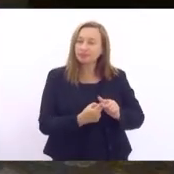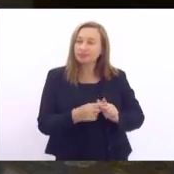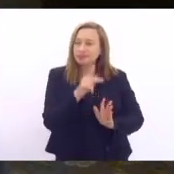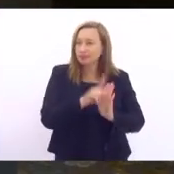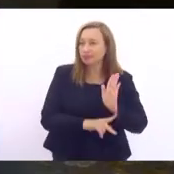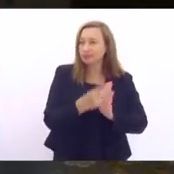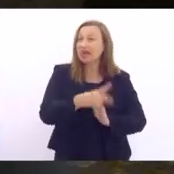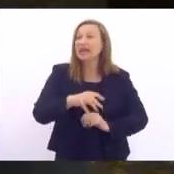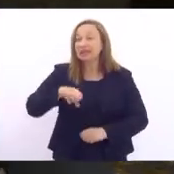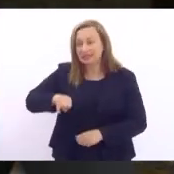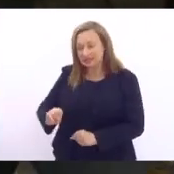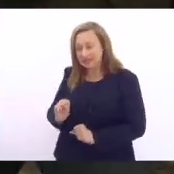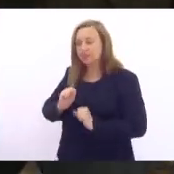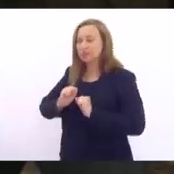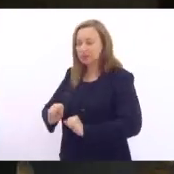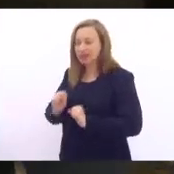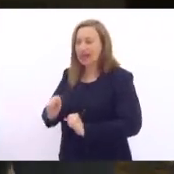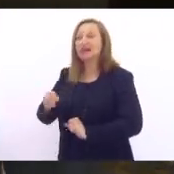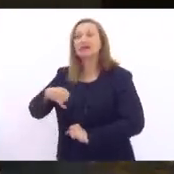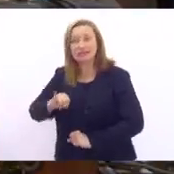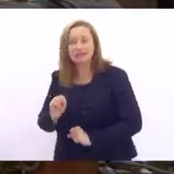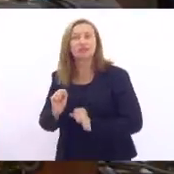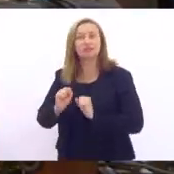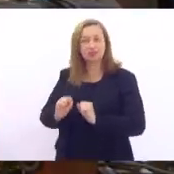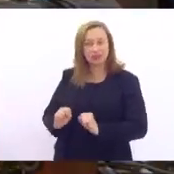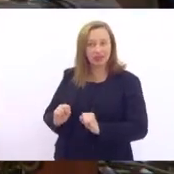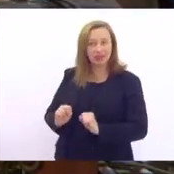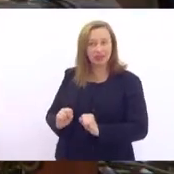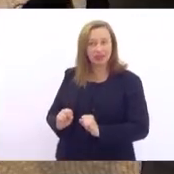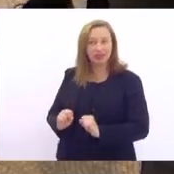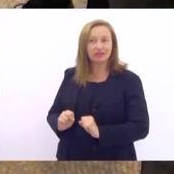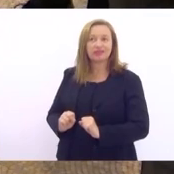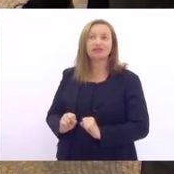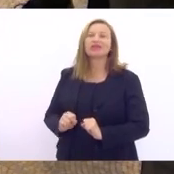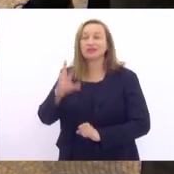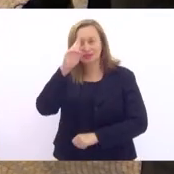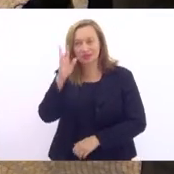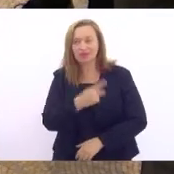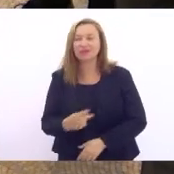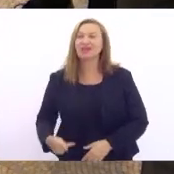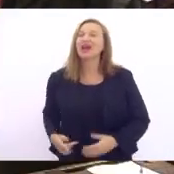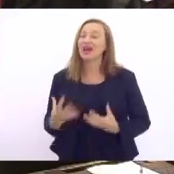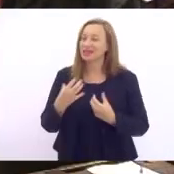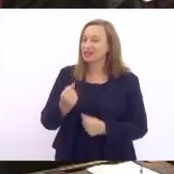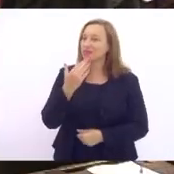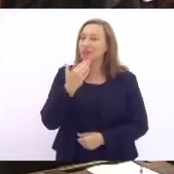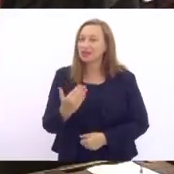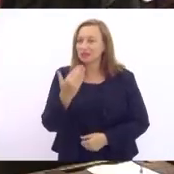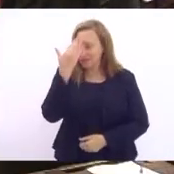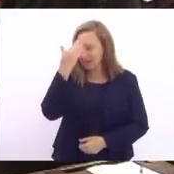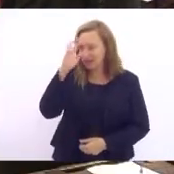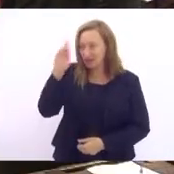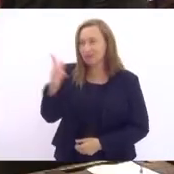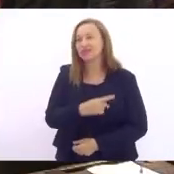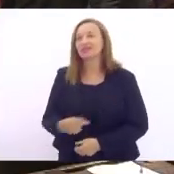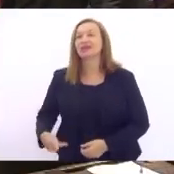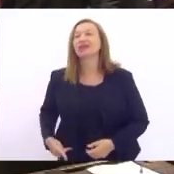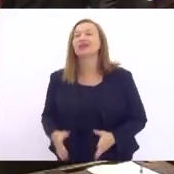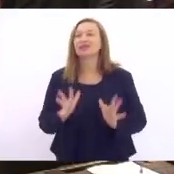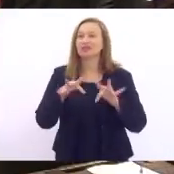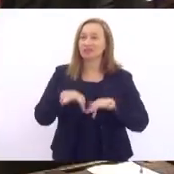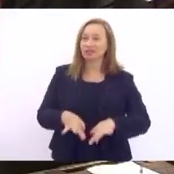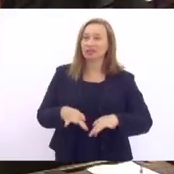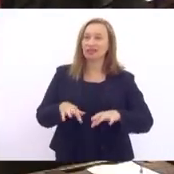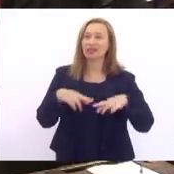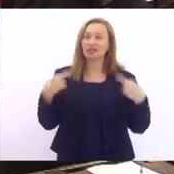juntos aqui e aprovar. Se for possível, presidente. A presidência defere pedido. Obrigado, de Vossa Excelência. Presidente. Então, está encerrada a sessão.